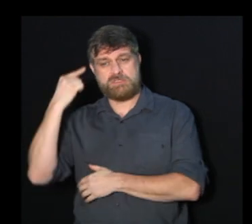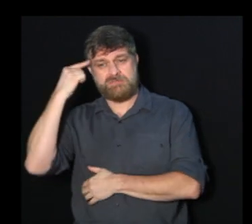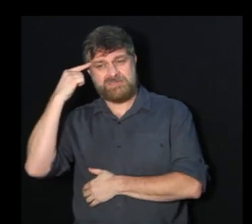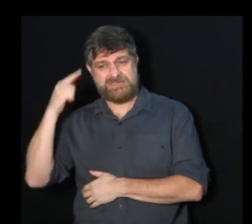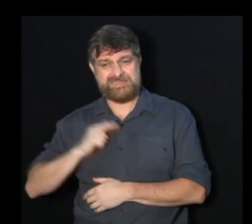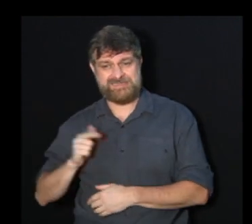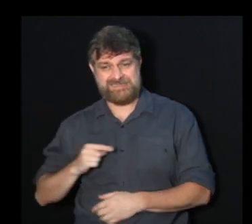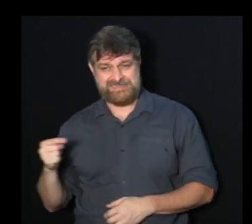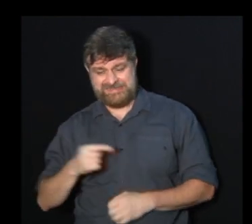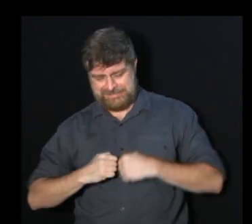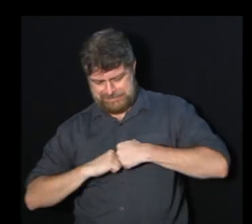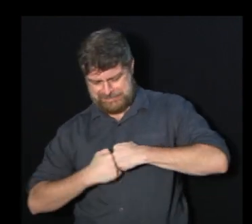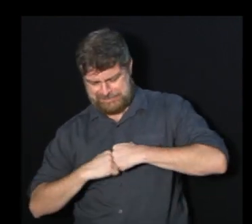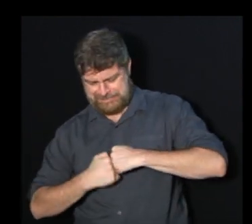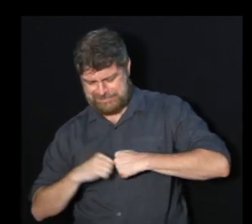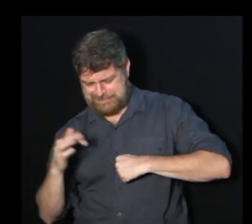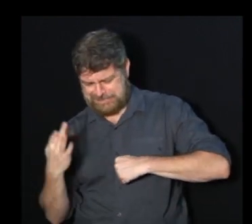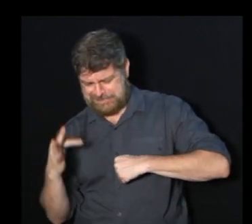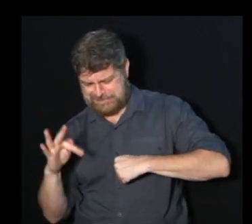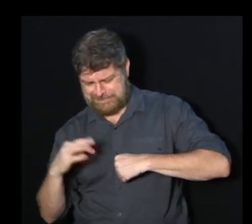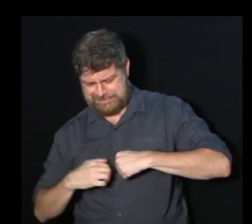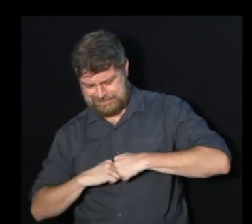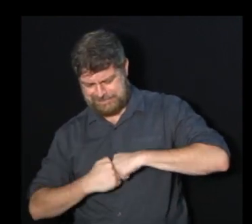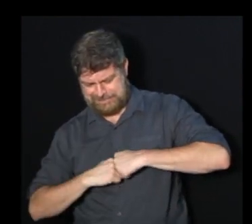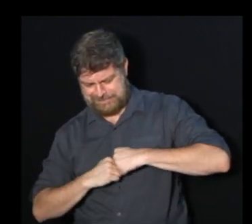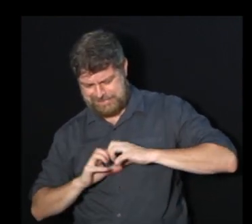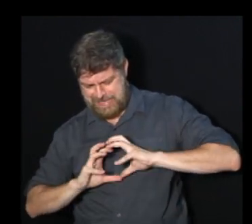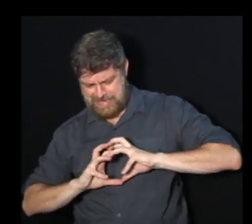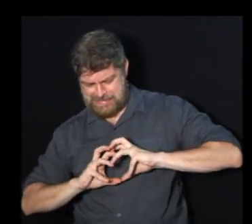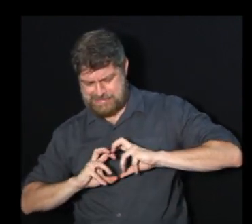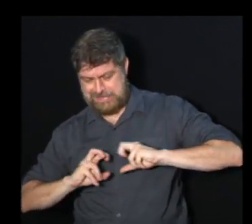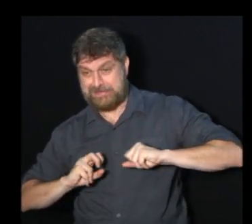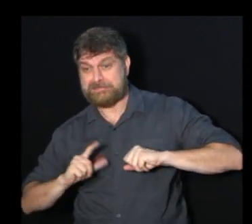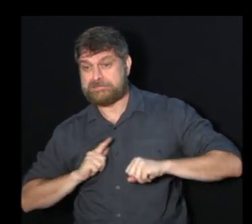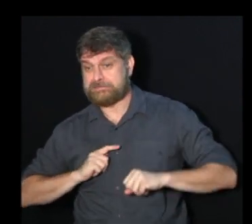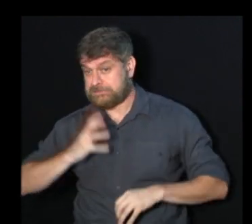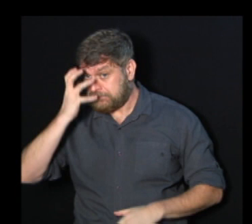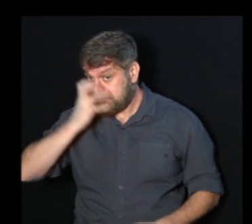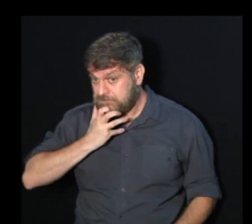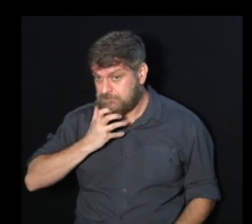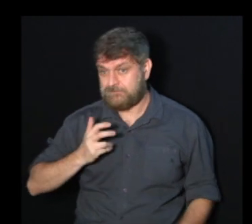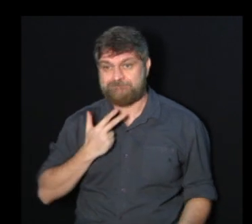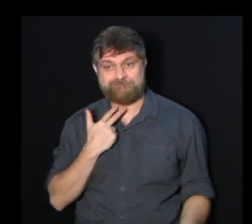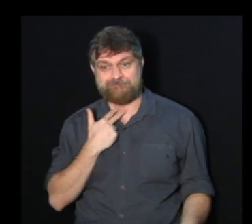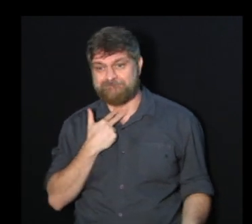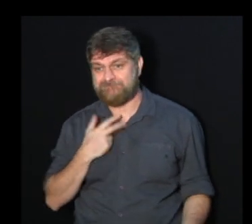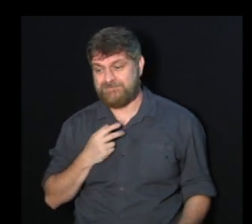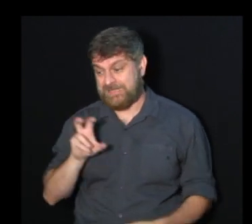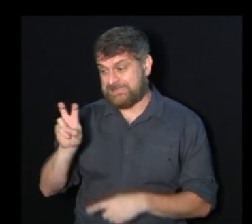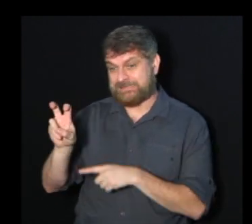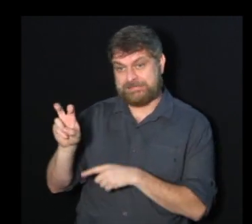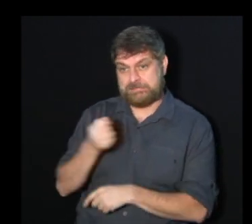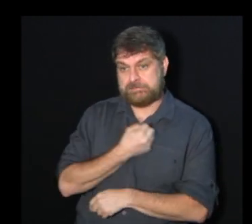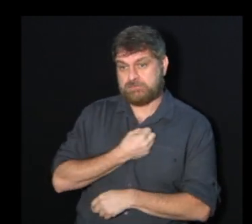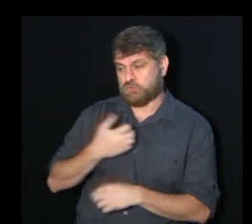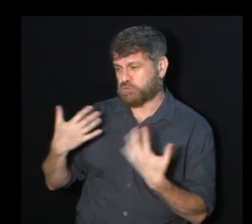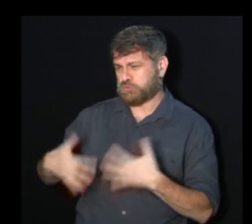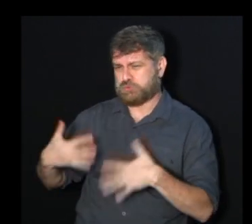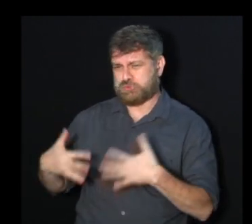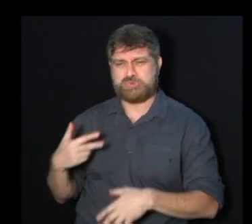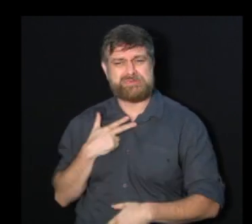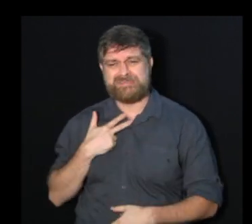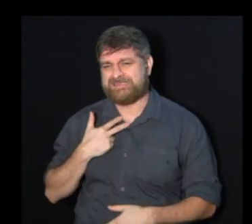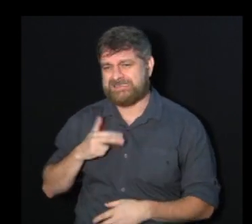grau alto de osteoartrose. Então, assim, se você tem uma artrose muito grave, eu tenho um grau 5, não tenho baixa